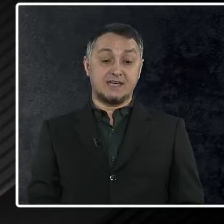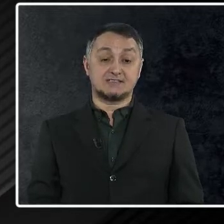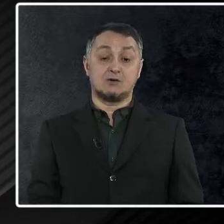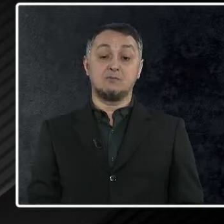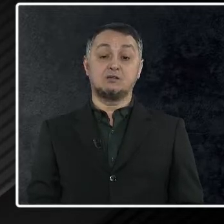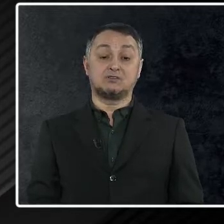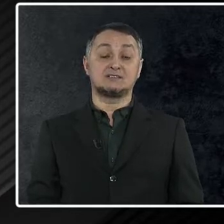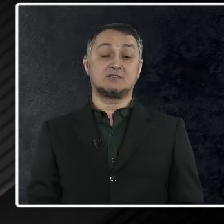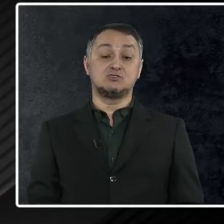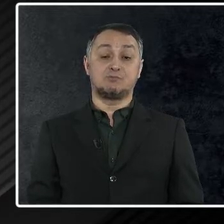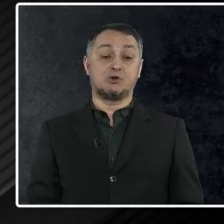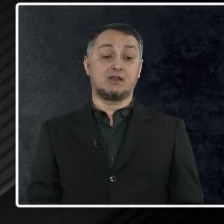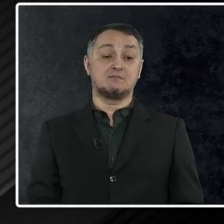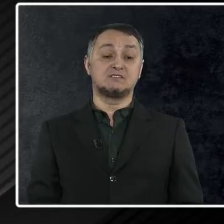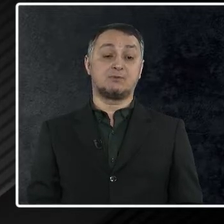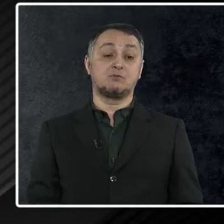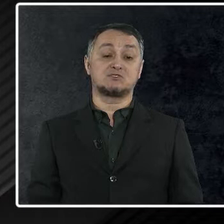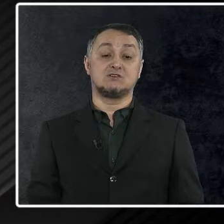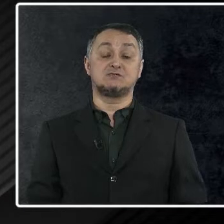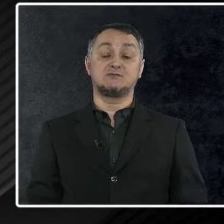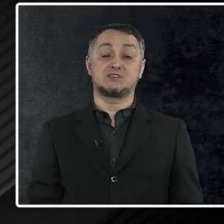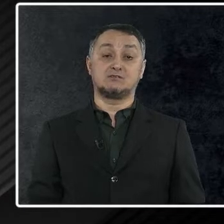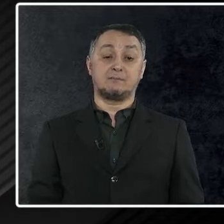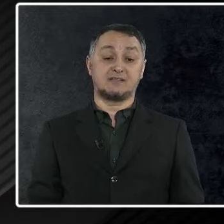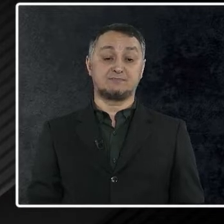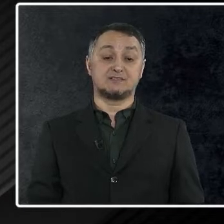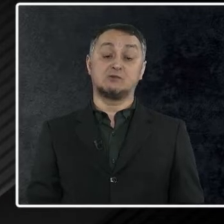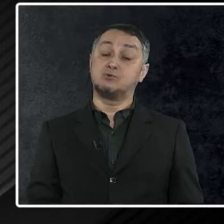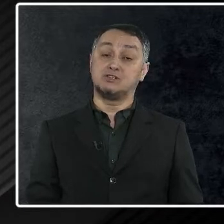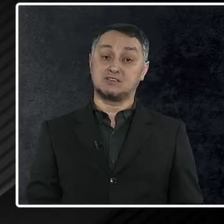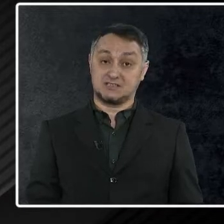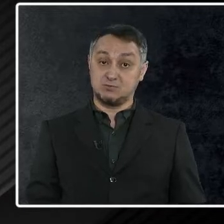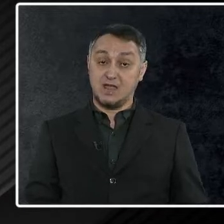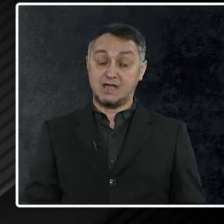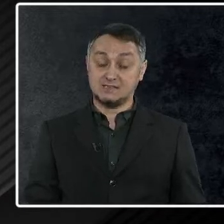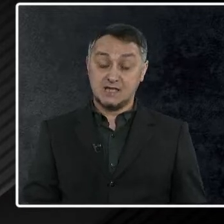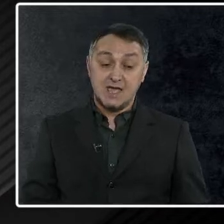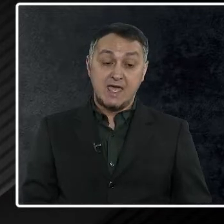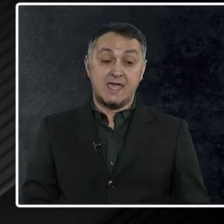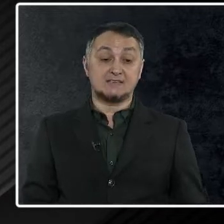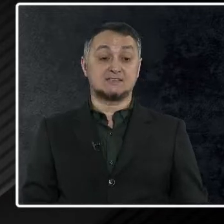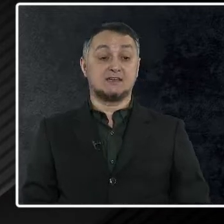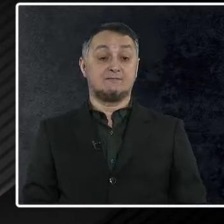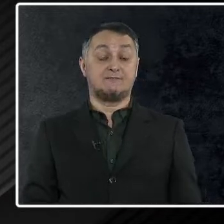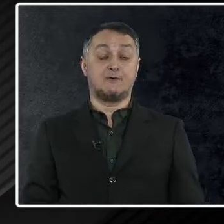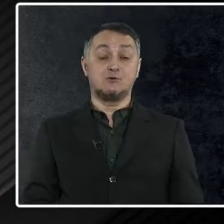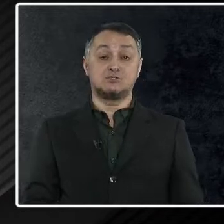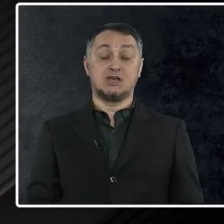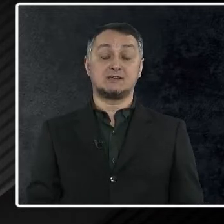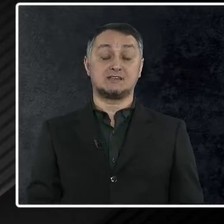na criação e manutenção de programas e promoção e difusão da participação política das mulheres.